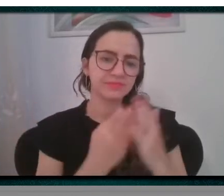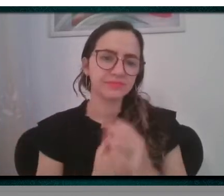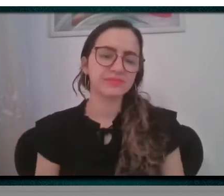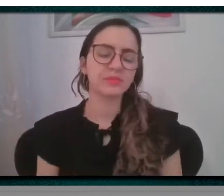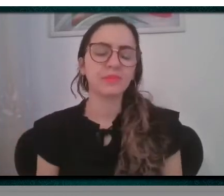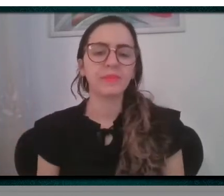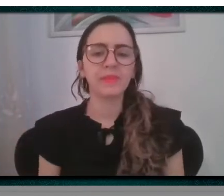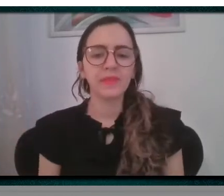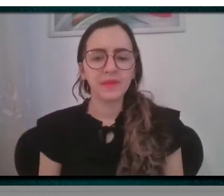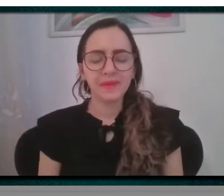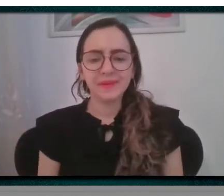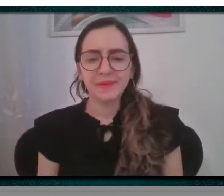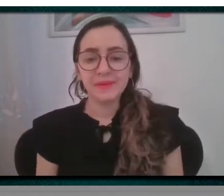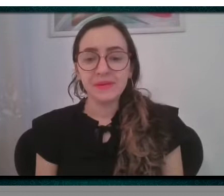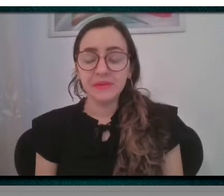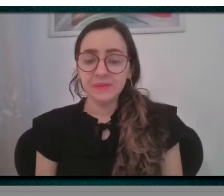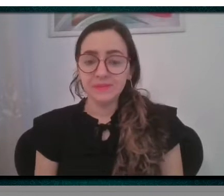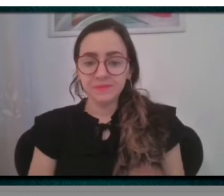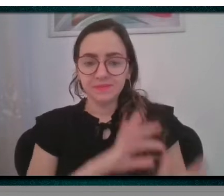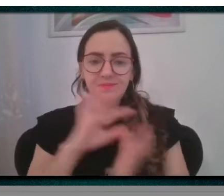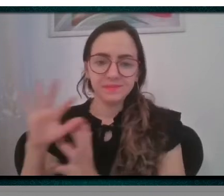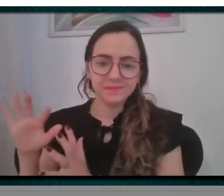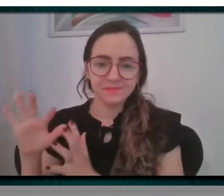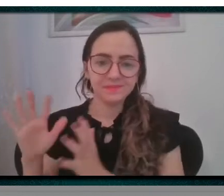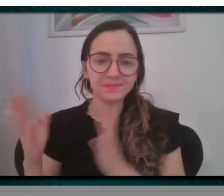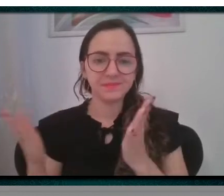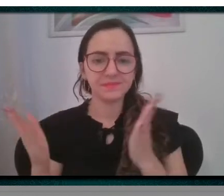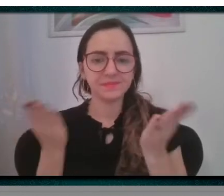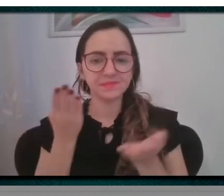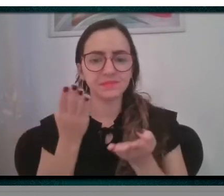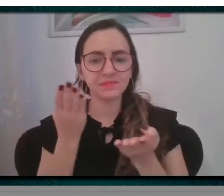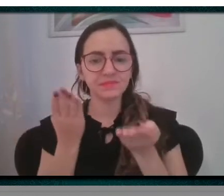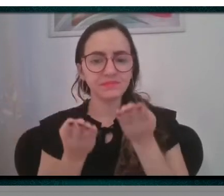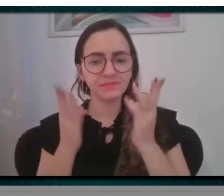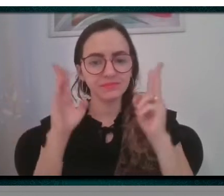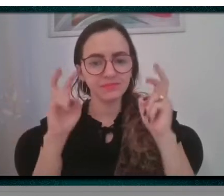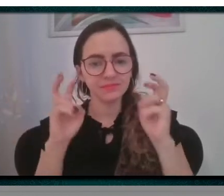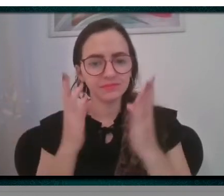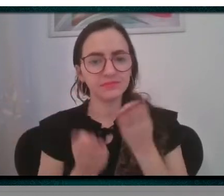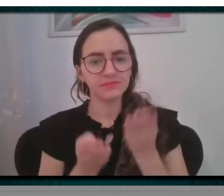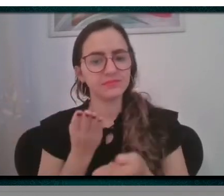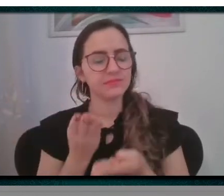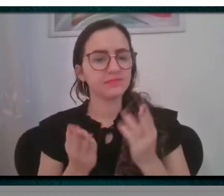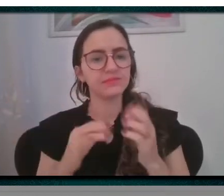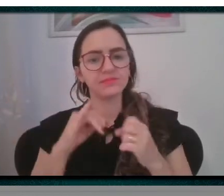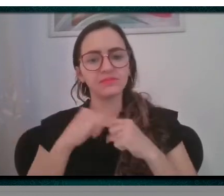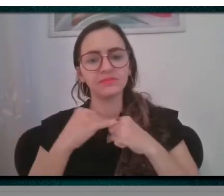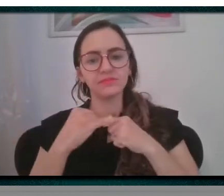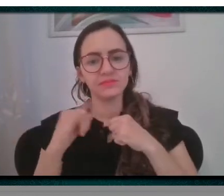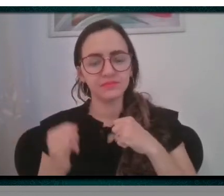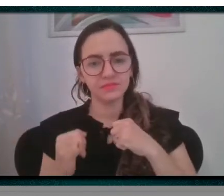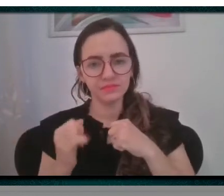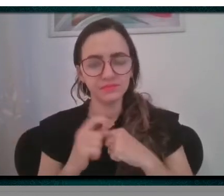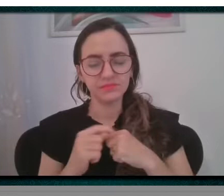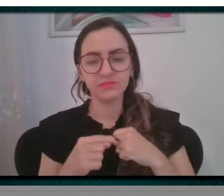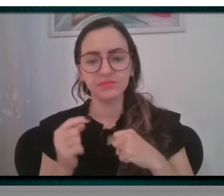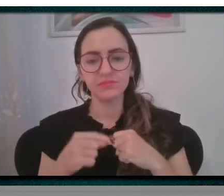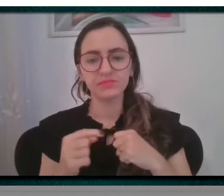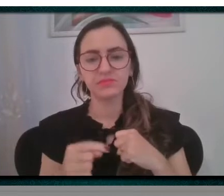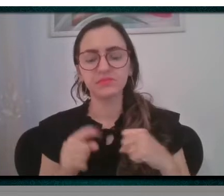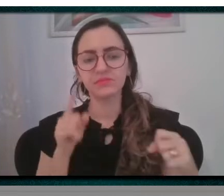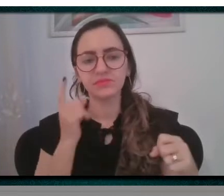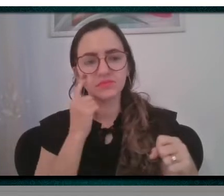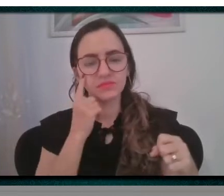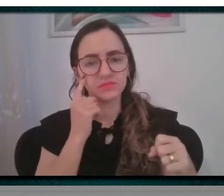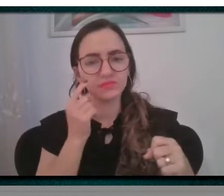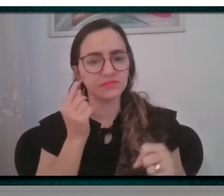uma pontuação. A gente vai falar do equilíbrio iônico referente às concentrações, tá bom?